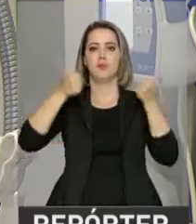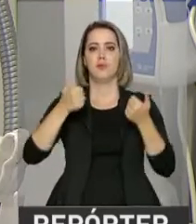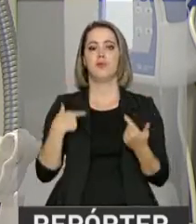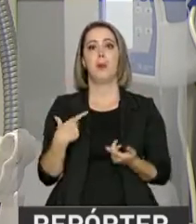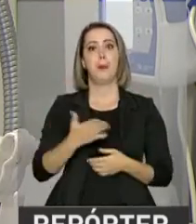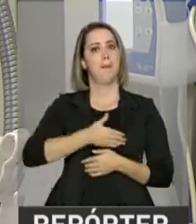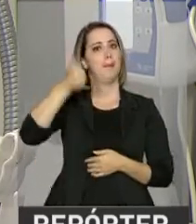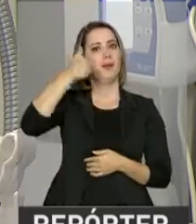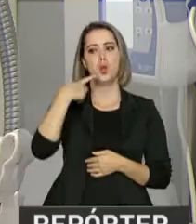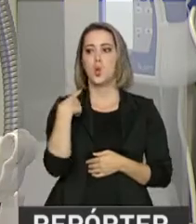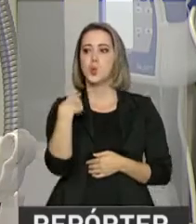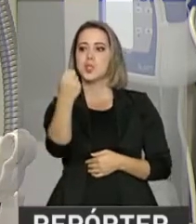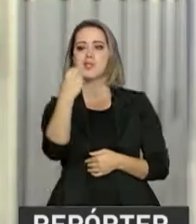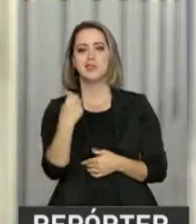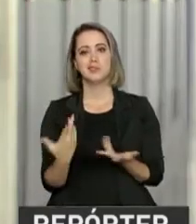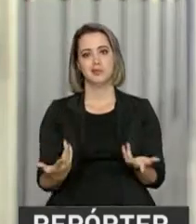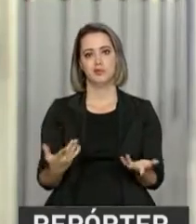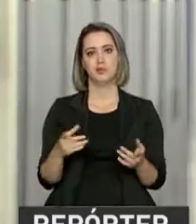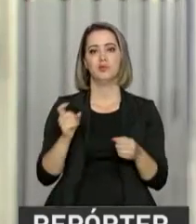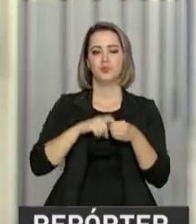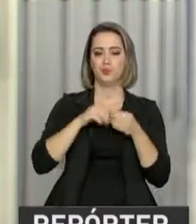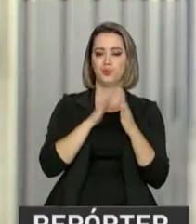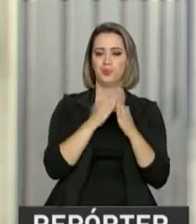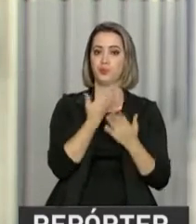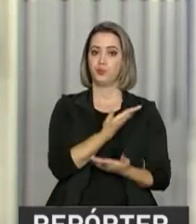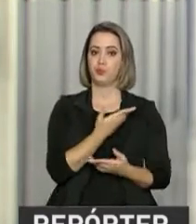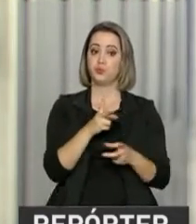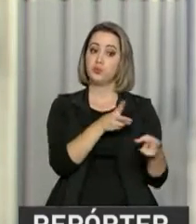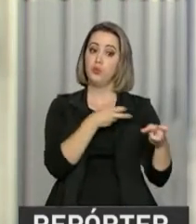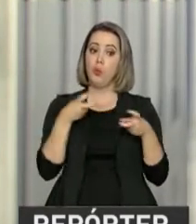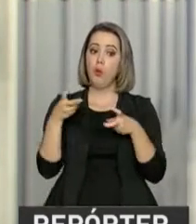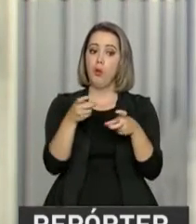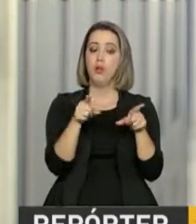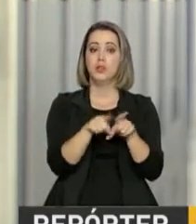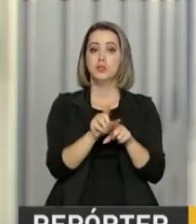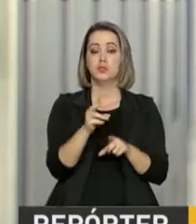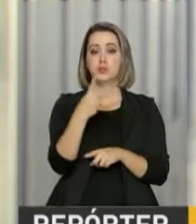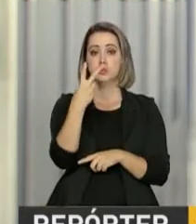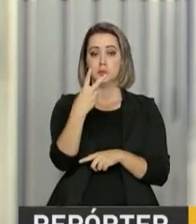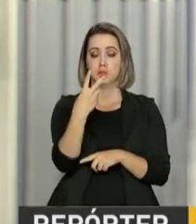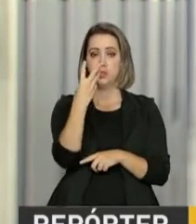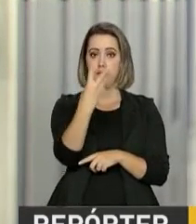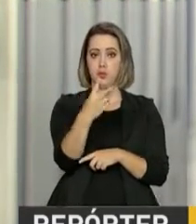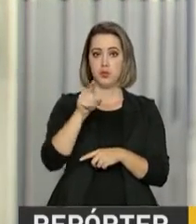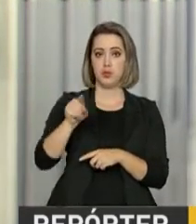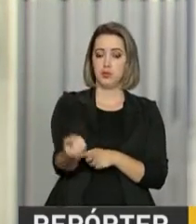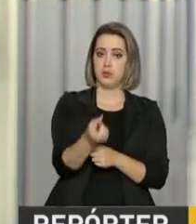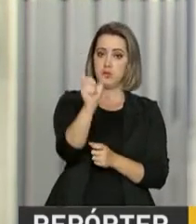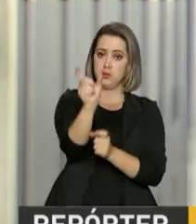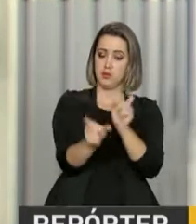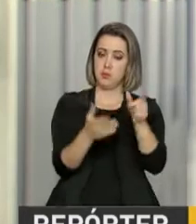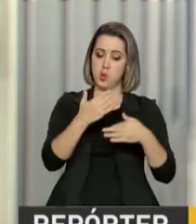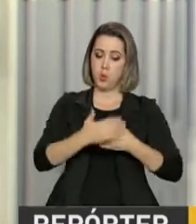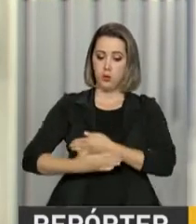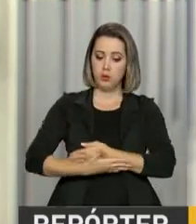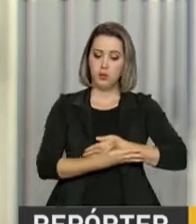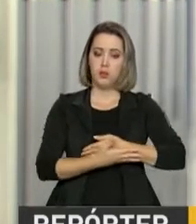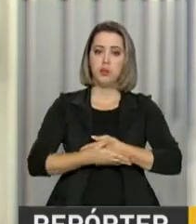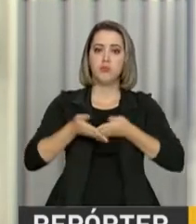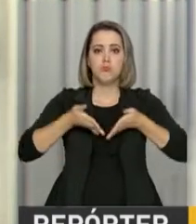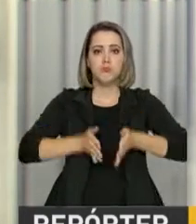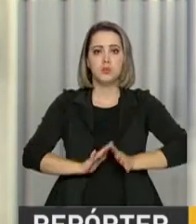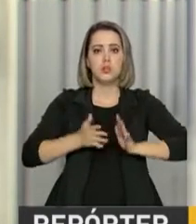melhor vai ser sair com ele fora disso tudo. Estima-se que 23 mil crianças nasçam por ano no Brasil com cardiopatias